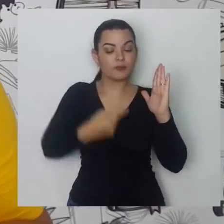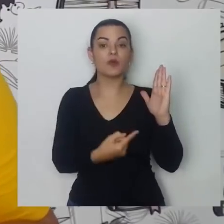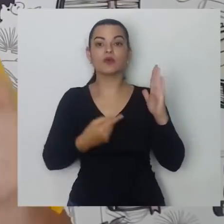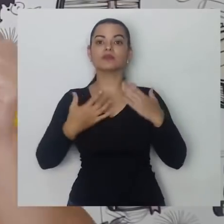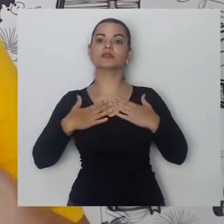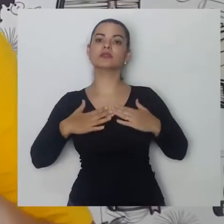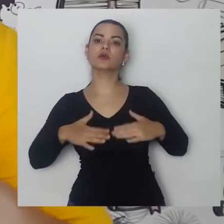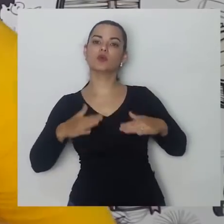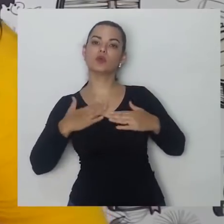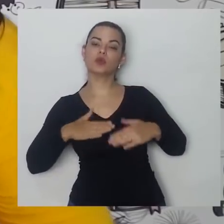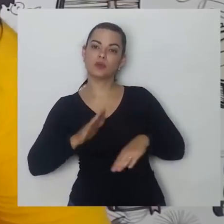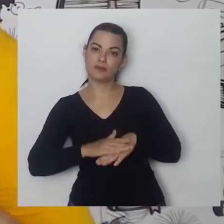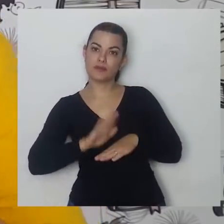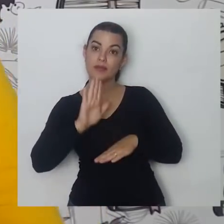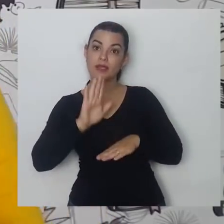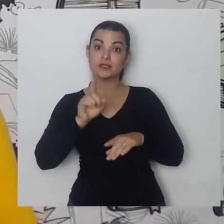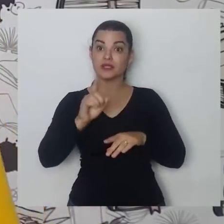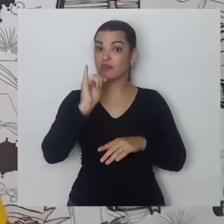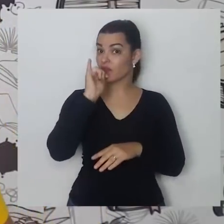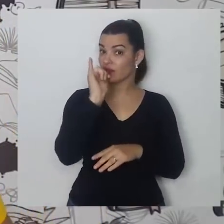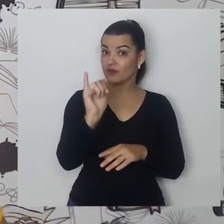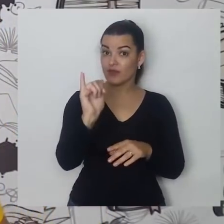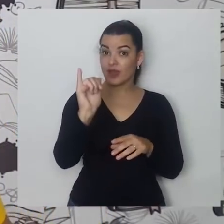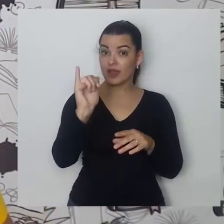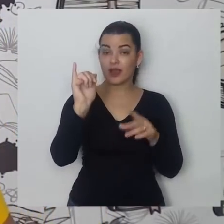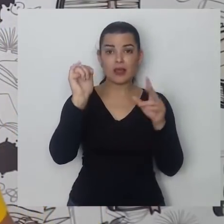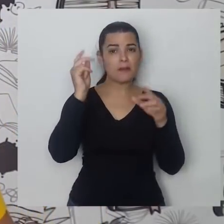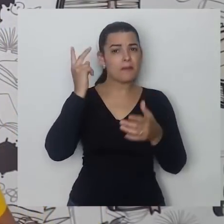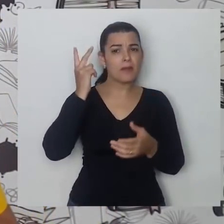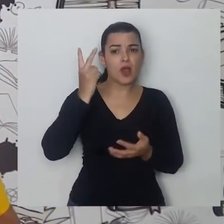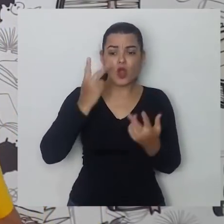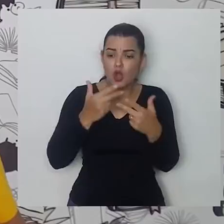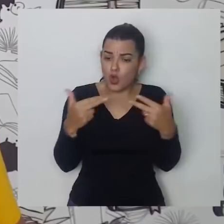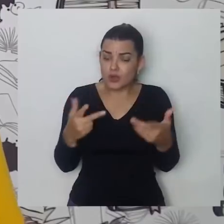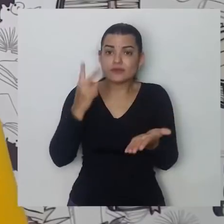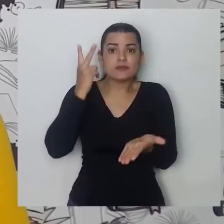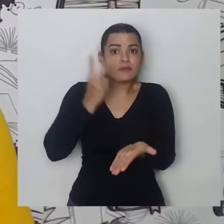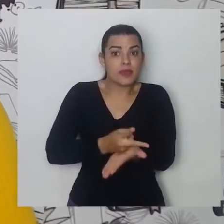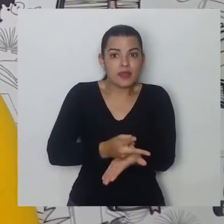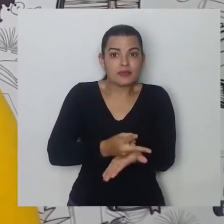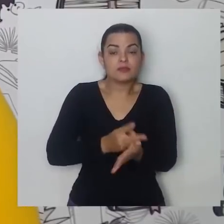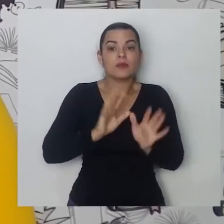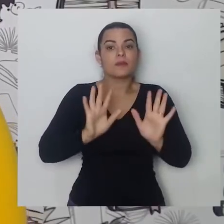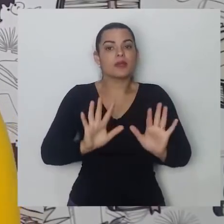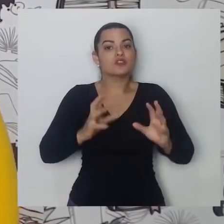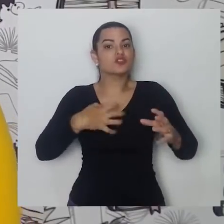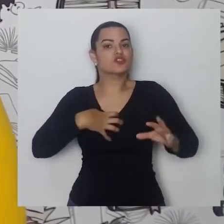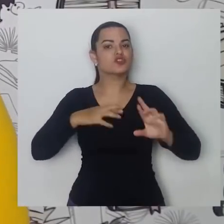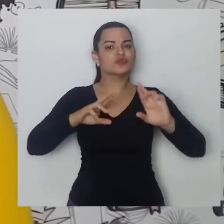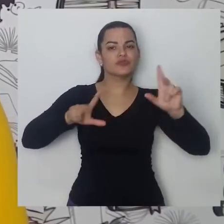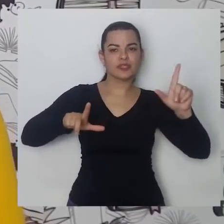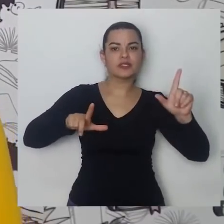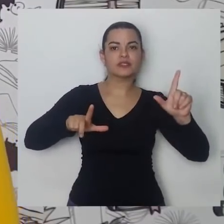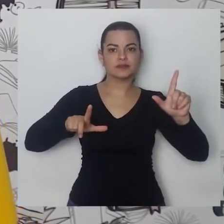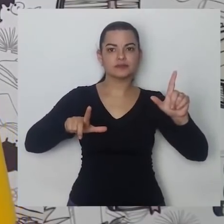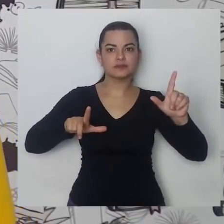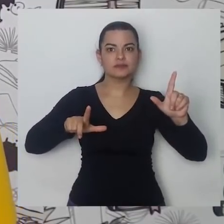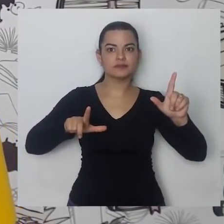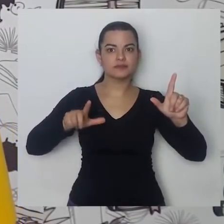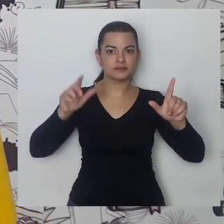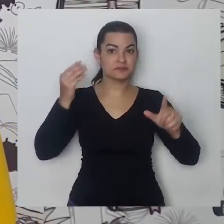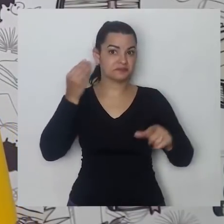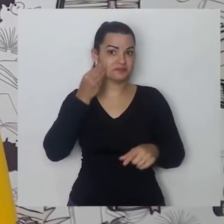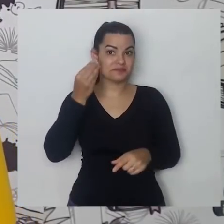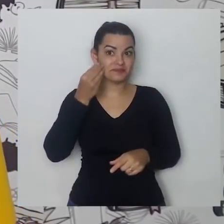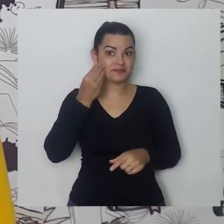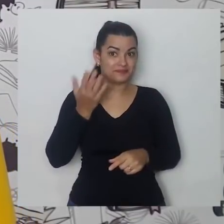agradável. Você vai querer dizer a mesma coisa, só que você vai fazer isso de uma forma diferente.